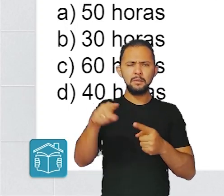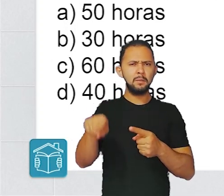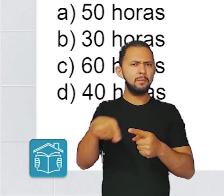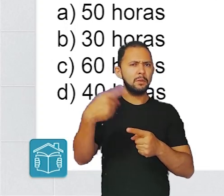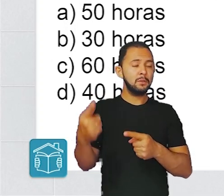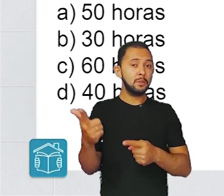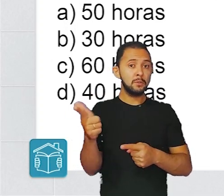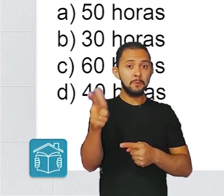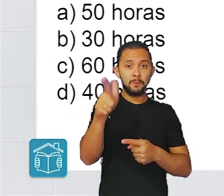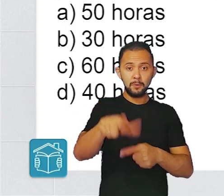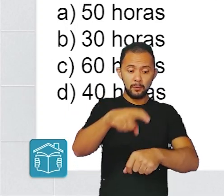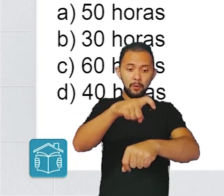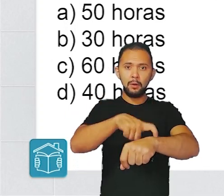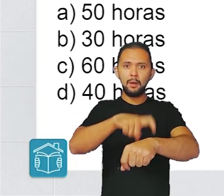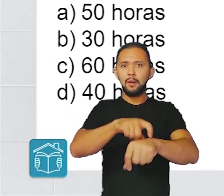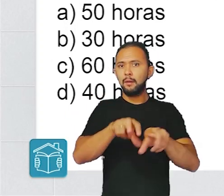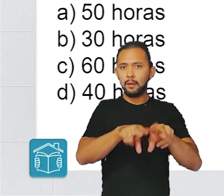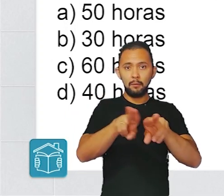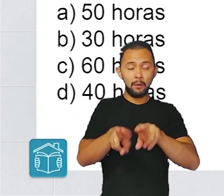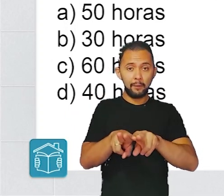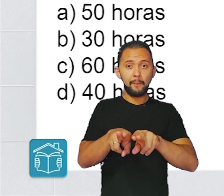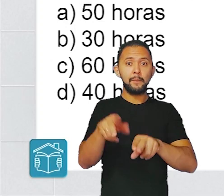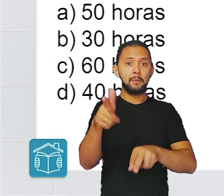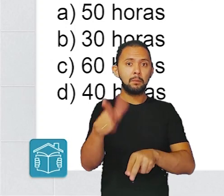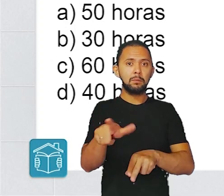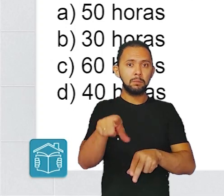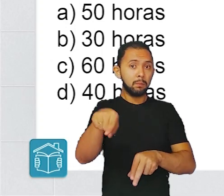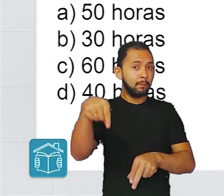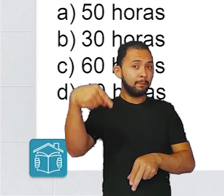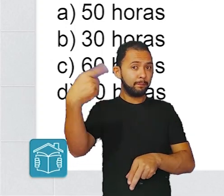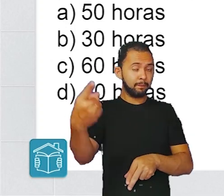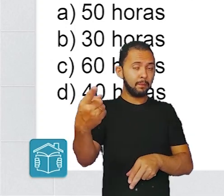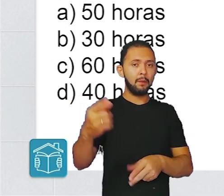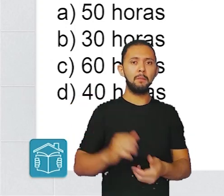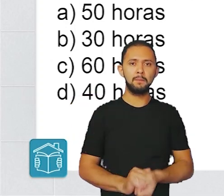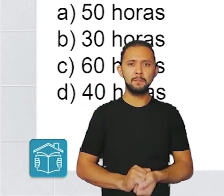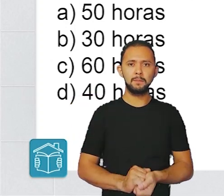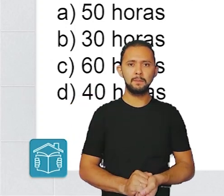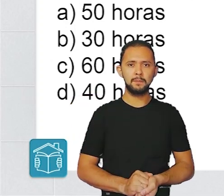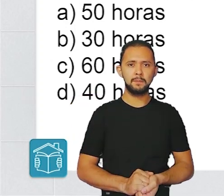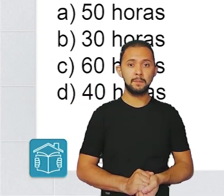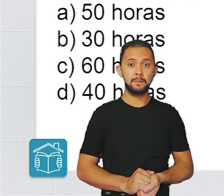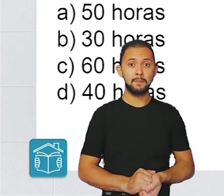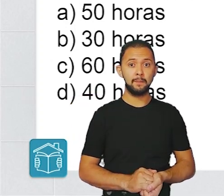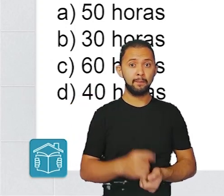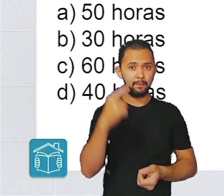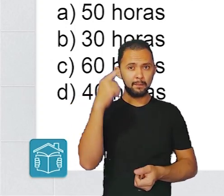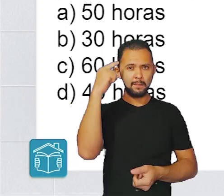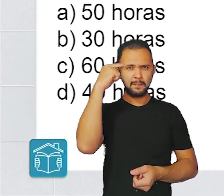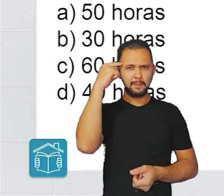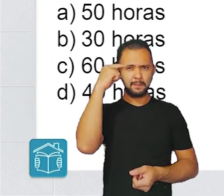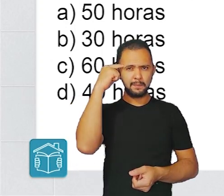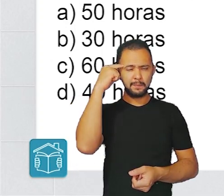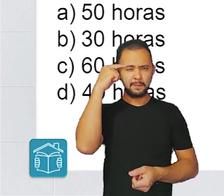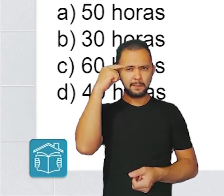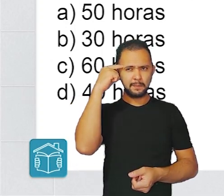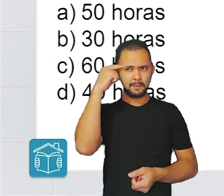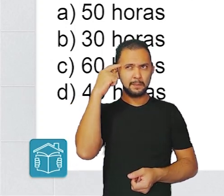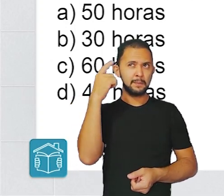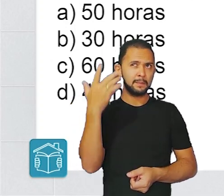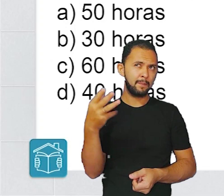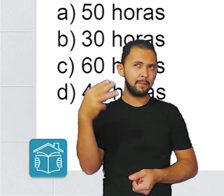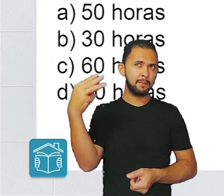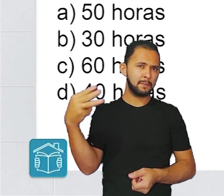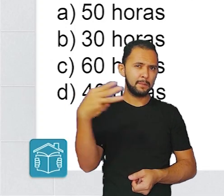reproduzido essa propaganda nas 3 emissoras ao mesmo tempo? Ó, se você raciocinar, as coisas estão se repetindo de